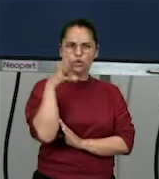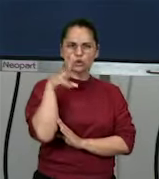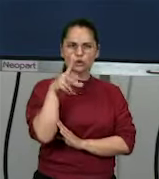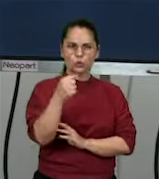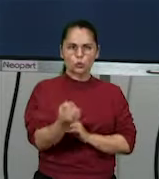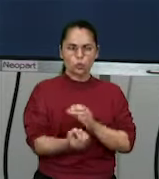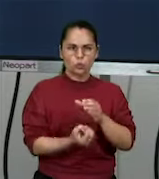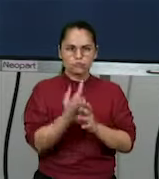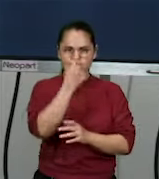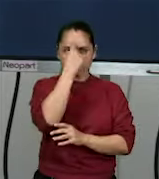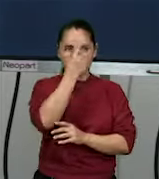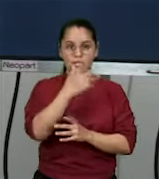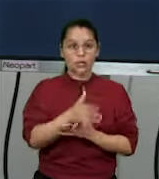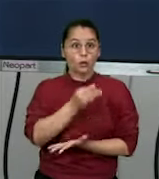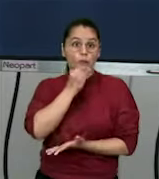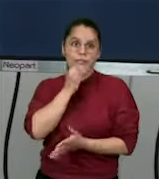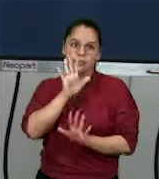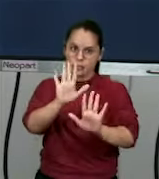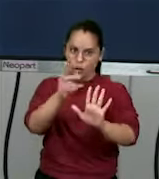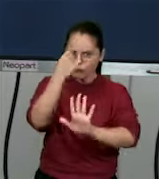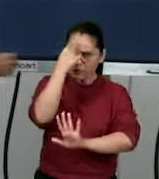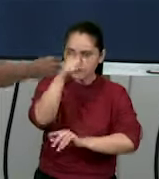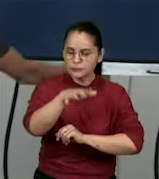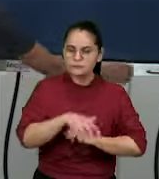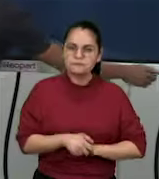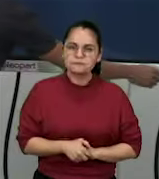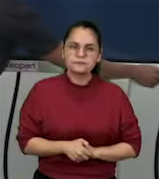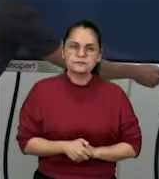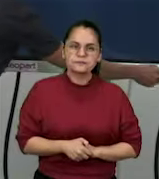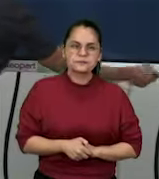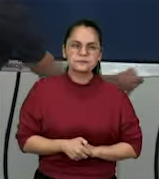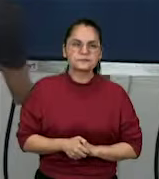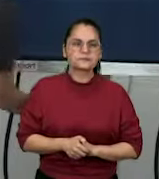criação. Quero dar um exemplo aqui. Vamos pensar.